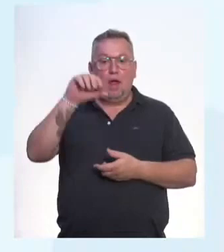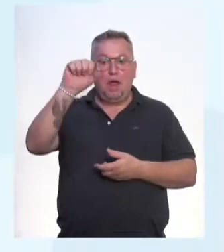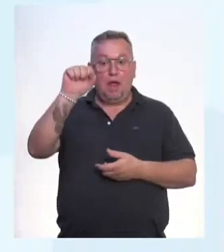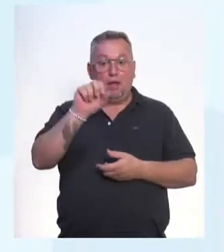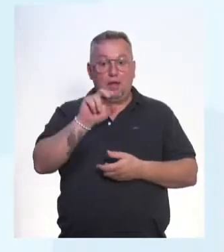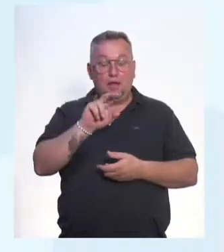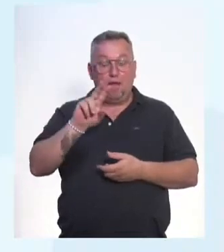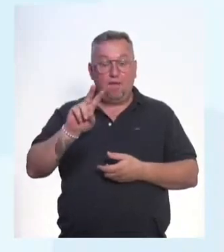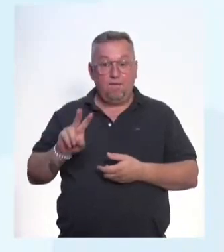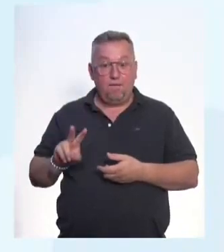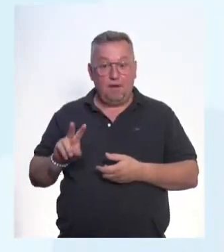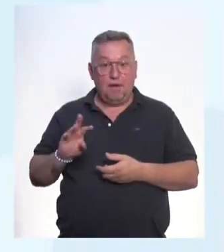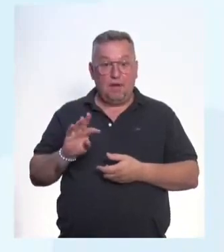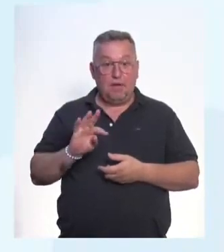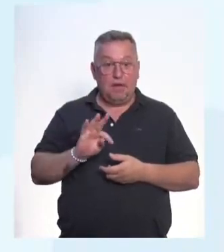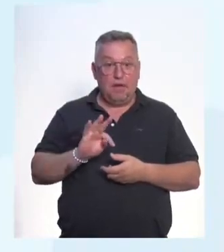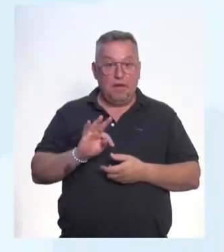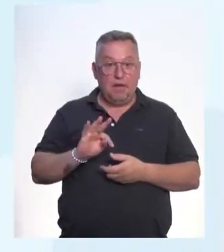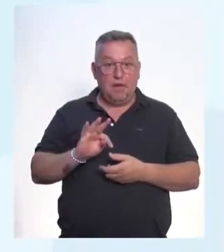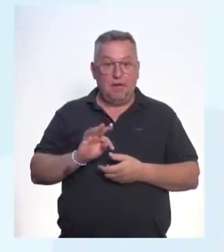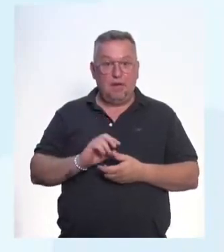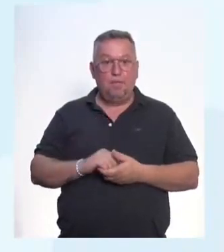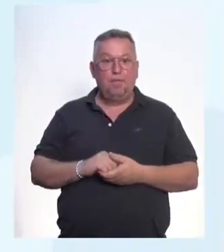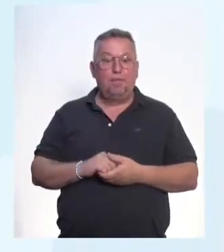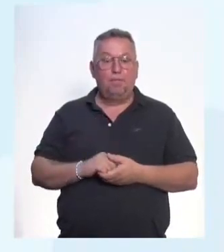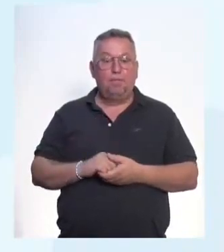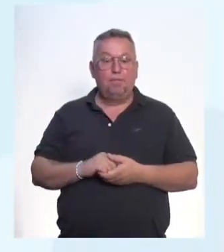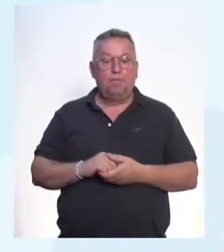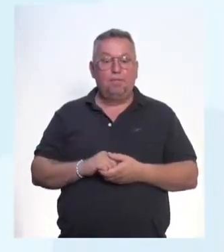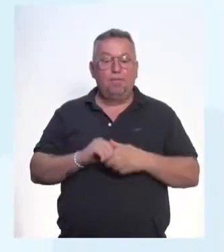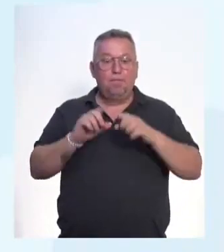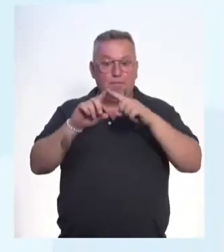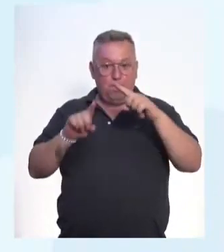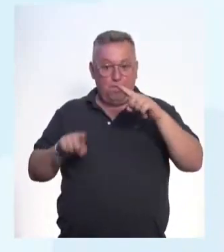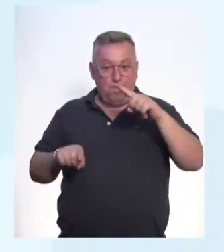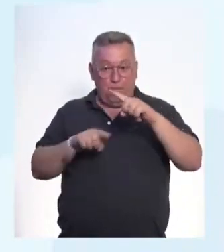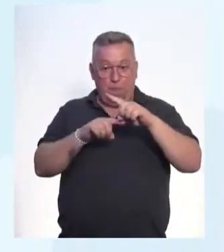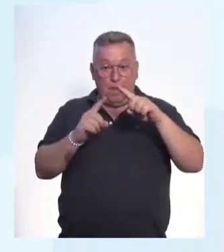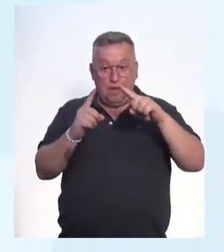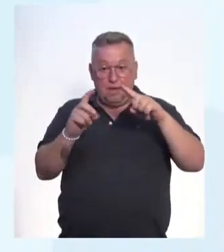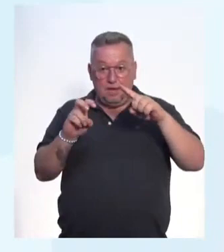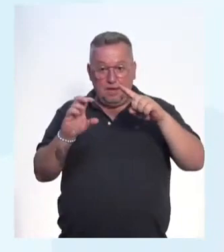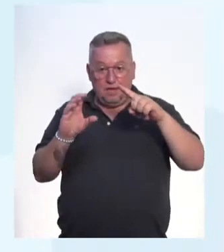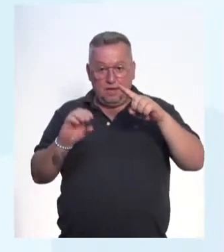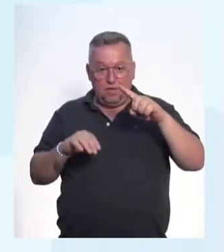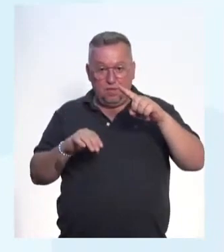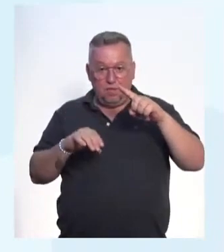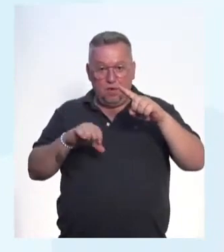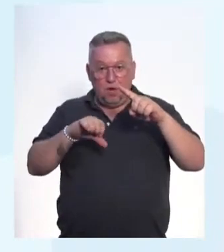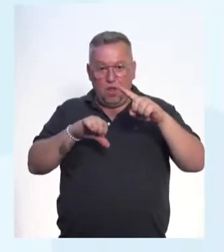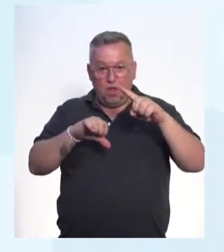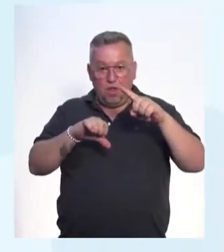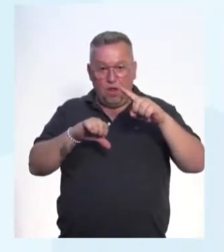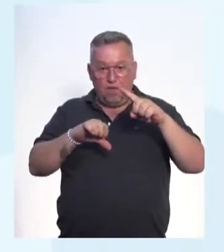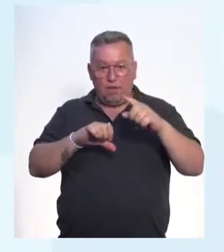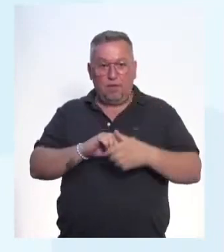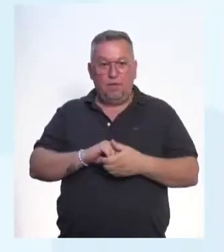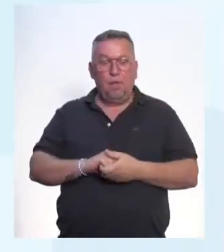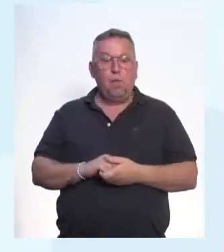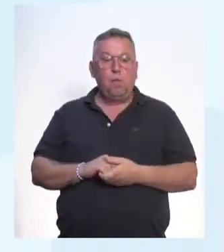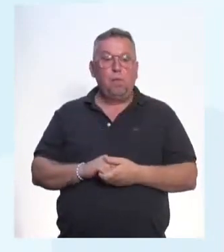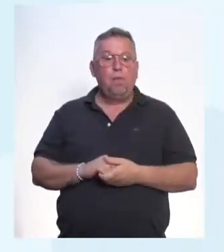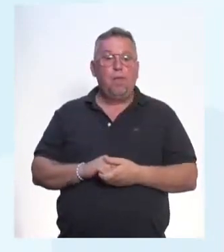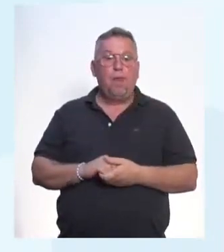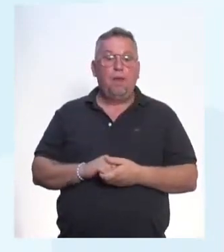O lado SV? 15 centímetros. Perfeito. VT? 9 centímetros.